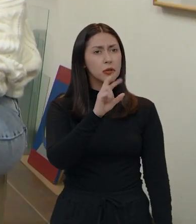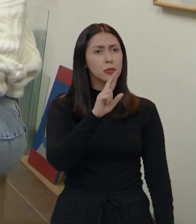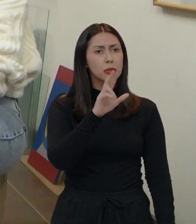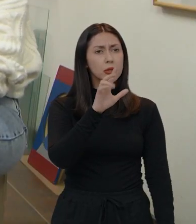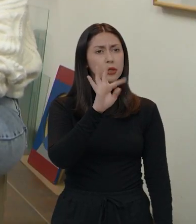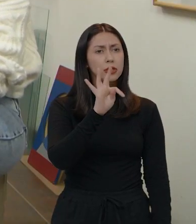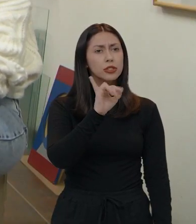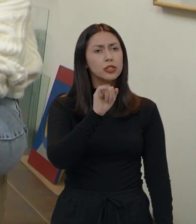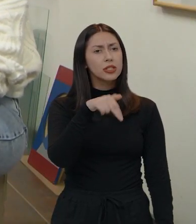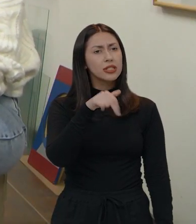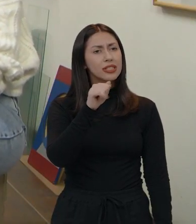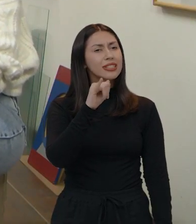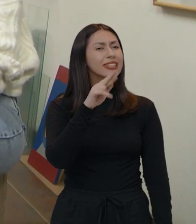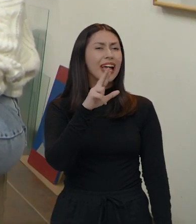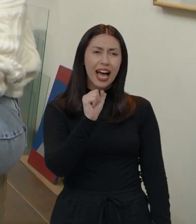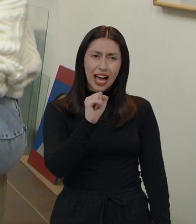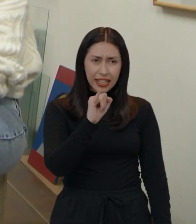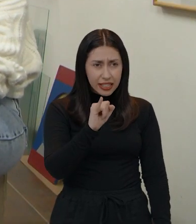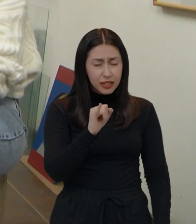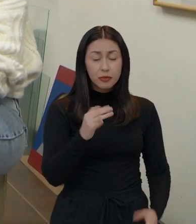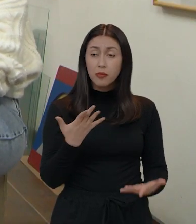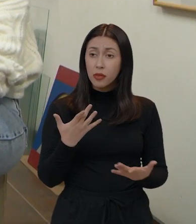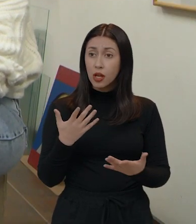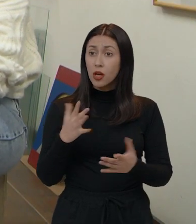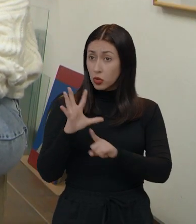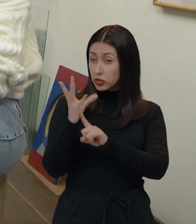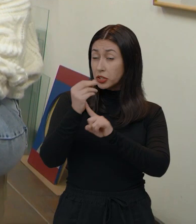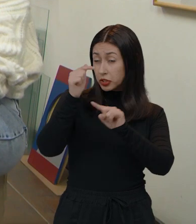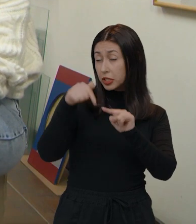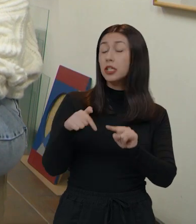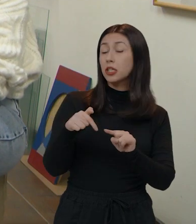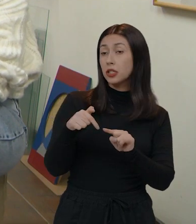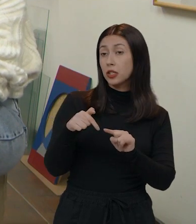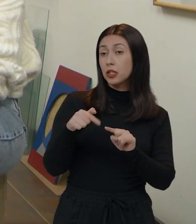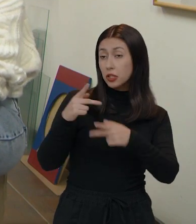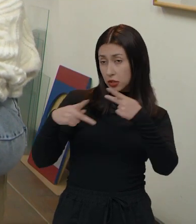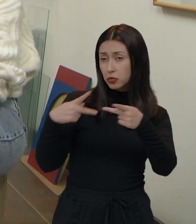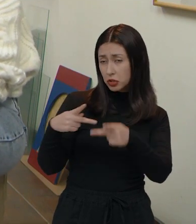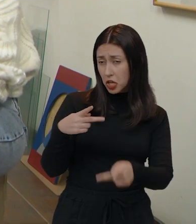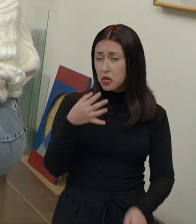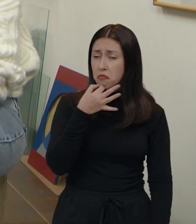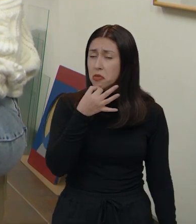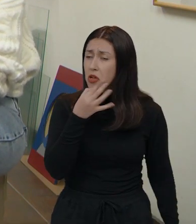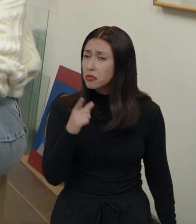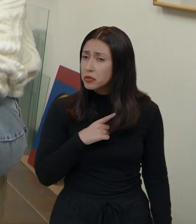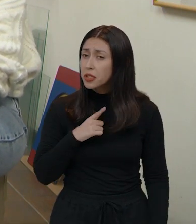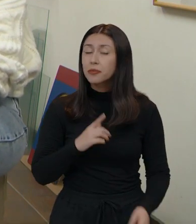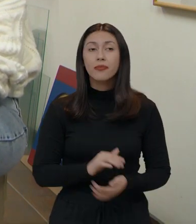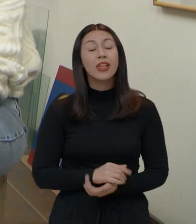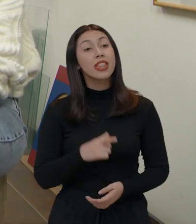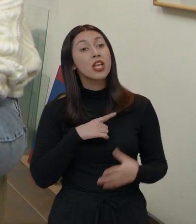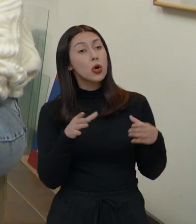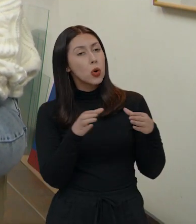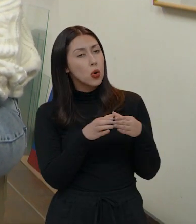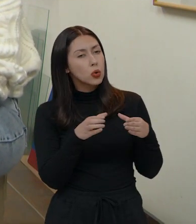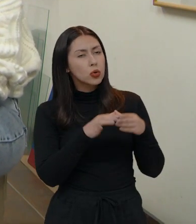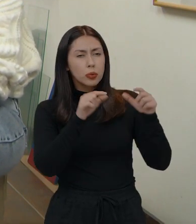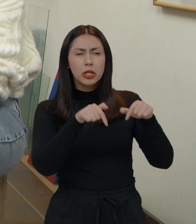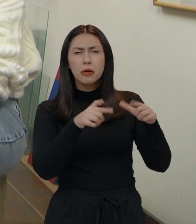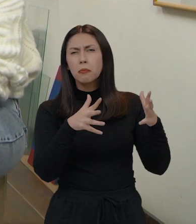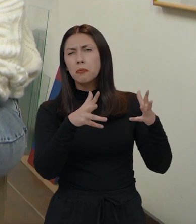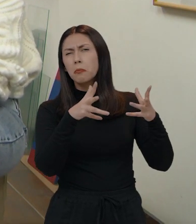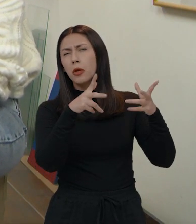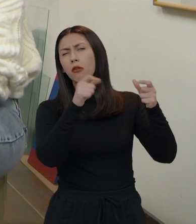artistas daqui de São José, né? E as exposições que ocorrem aqui, você tem alguma opinião sobre elas? Tem um grupo maravilhoso aqui de